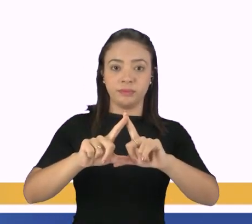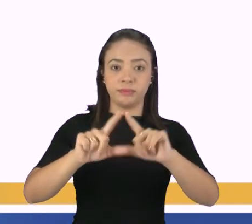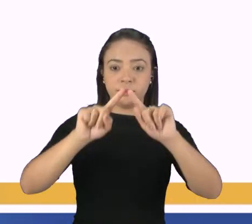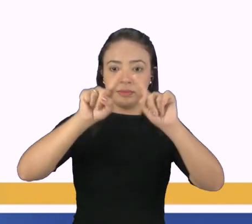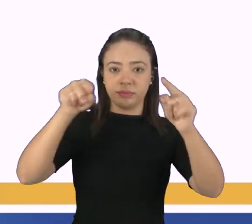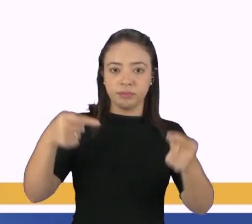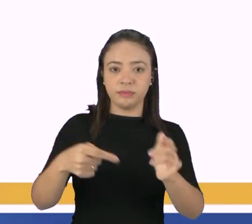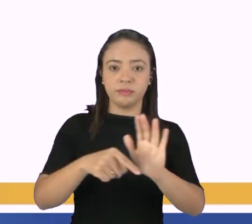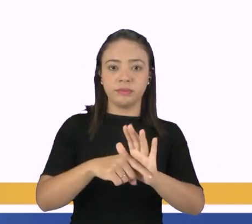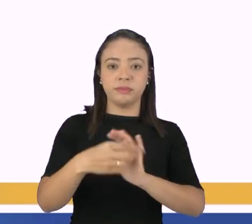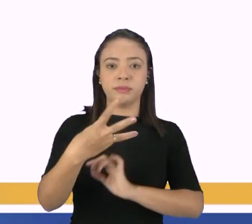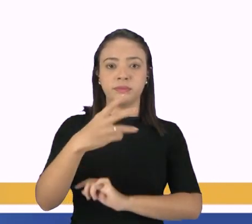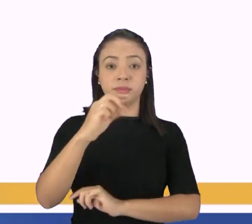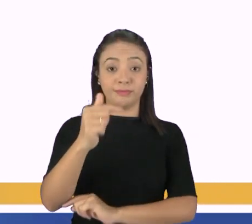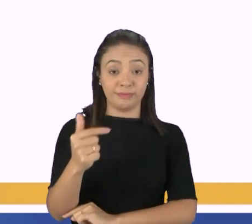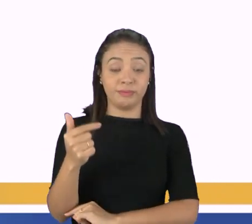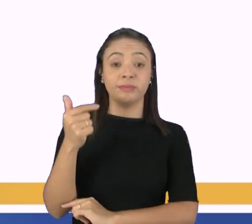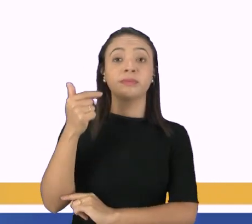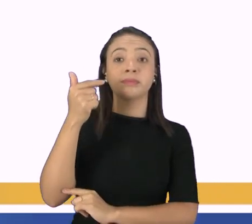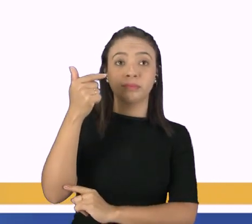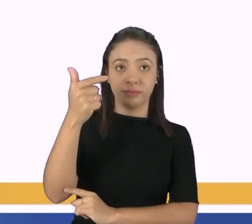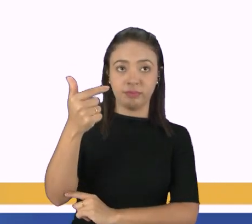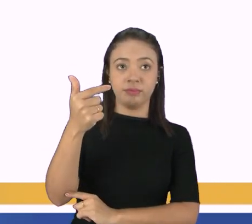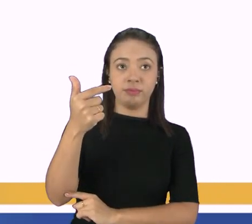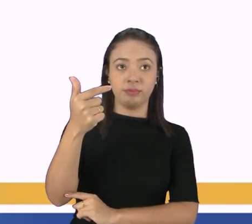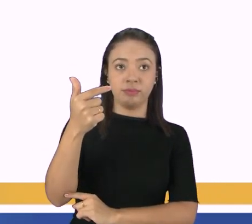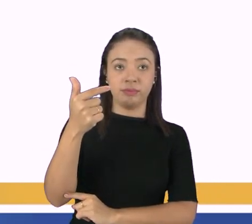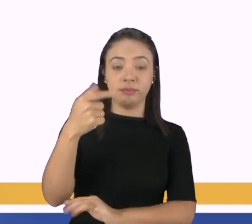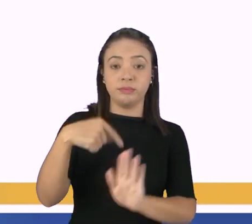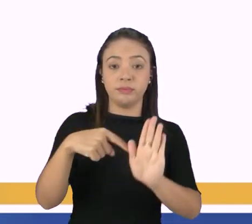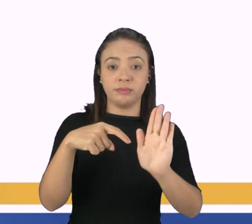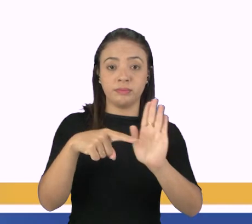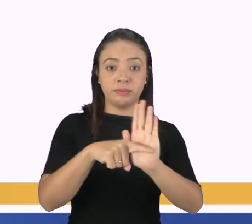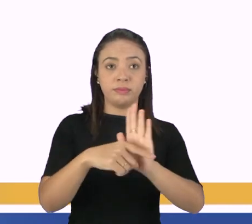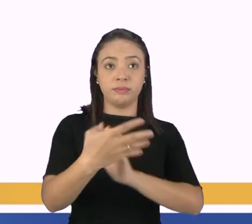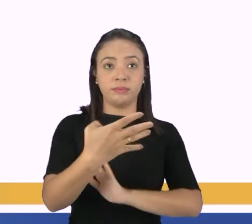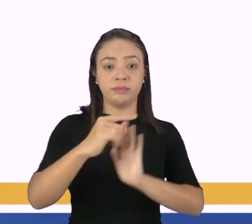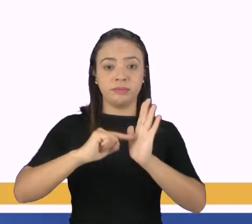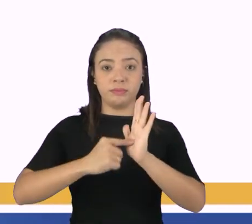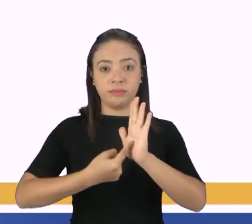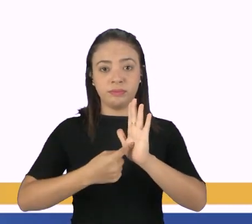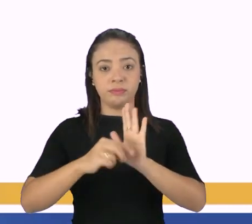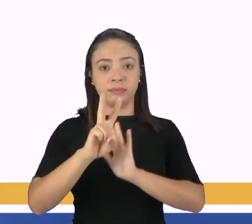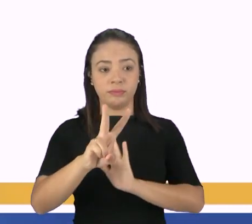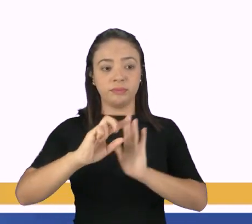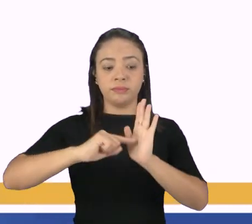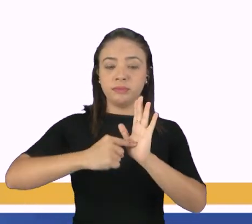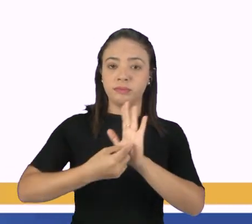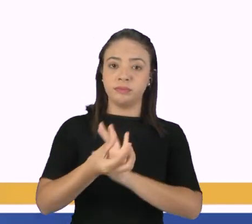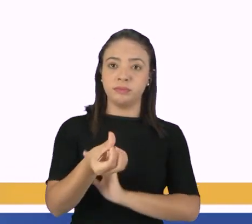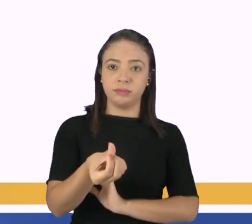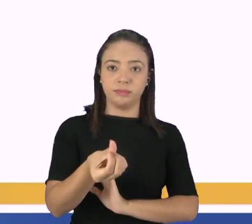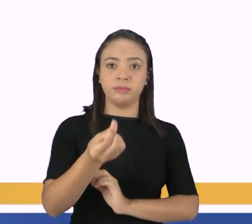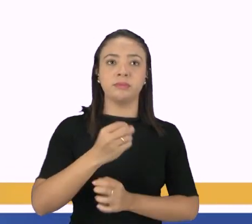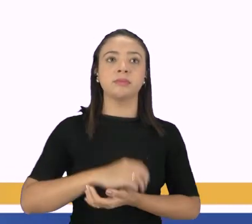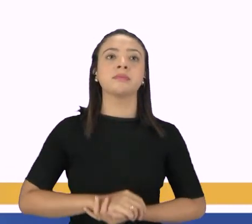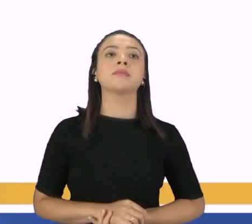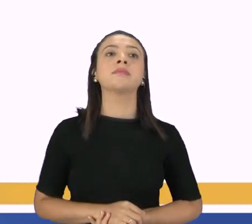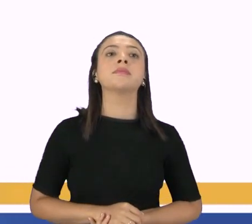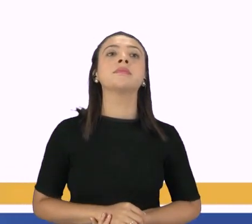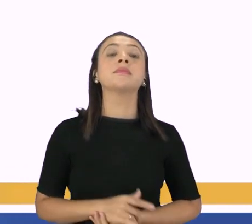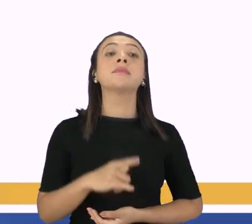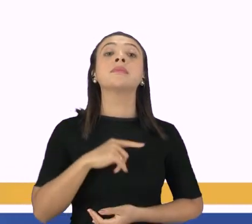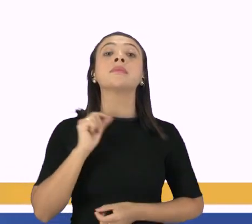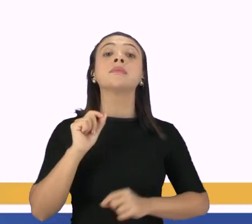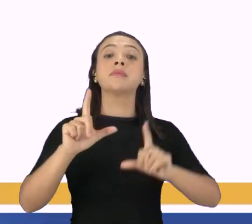menos 3², né, que é o b, menos 4 vezes a, que é 2, vezes c, que é 6. Então,